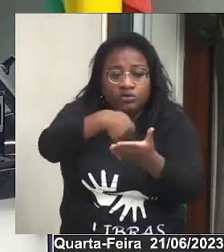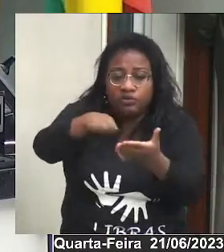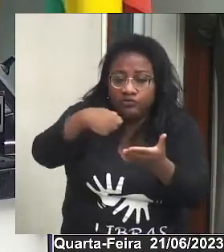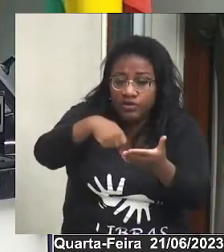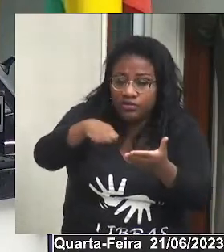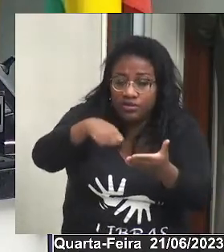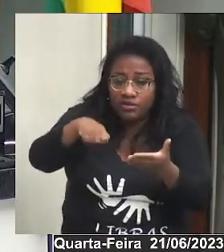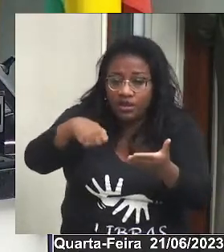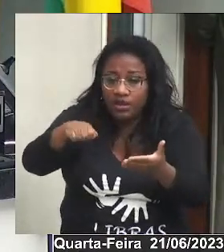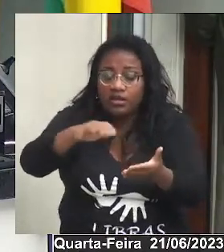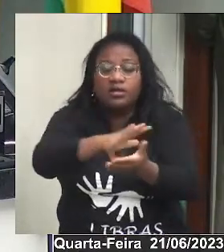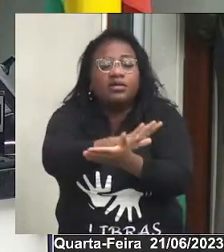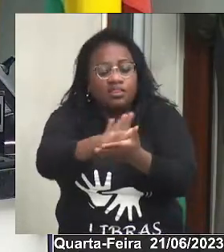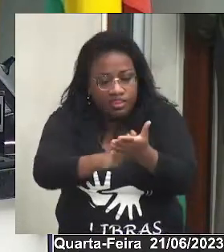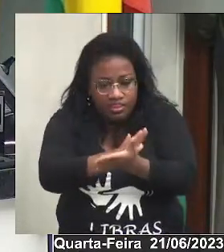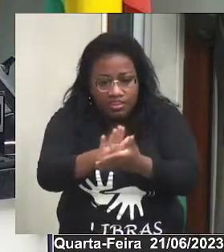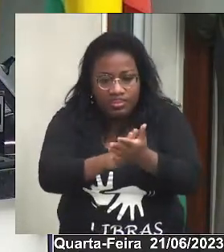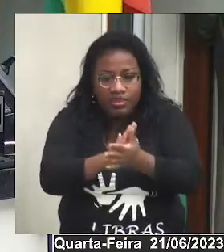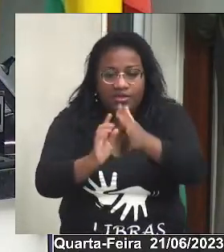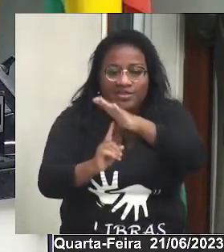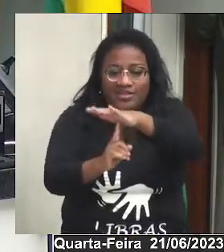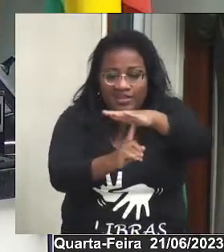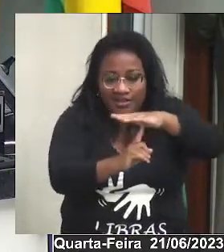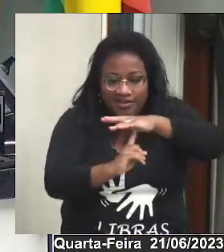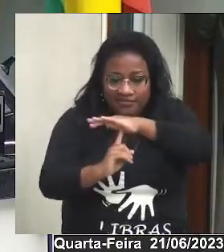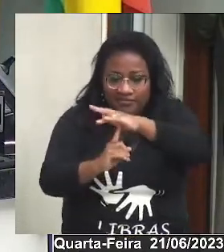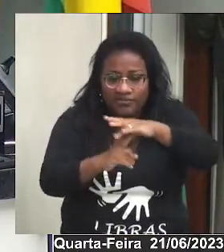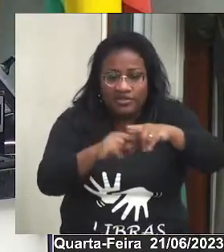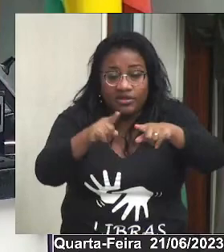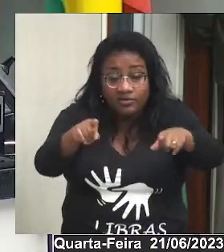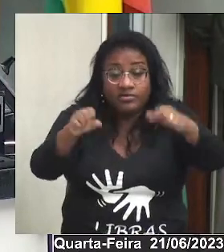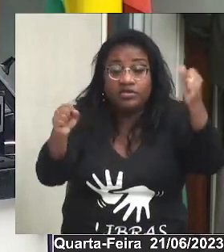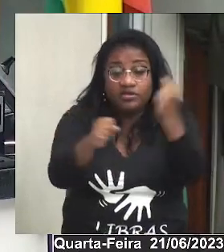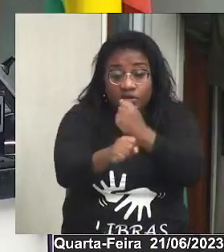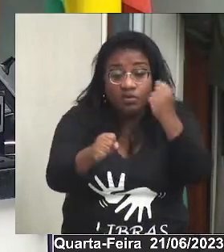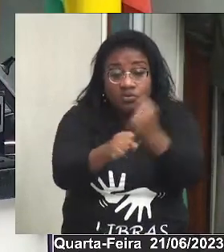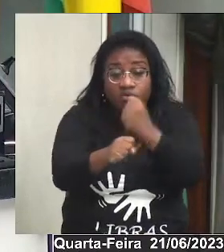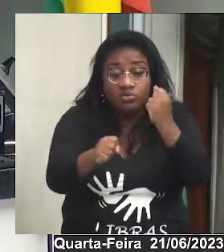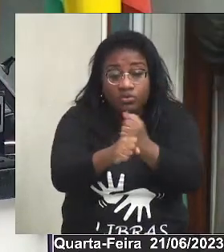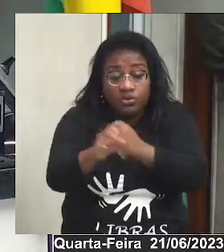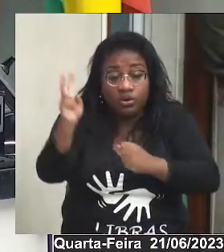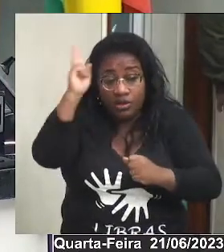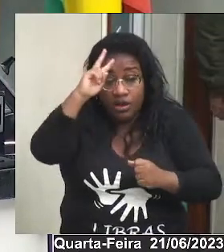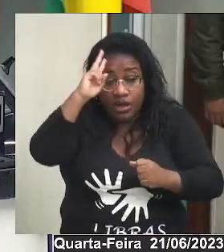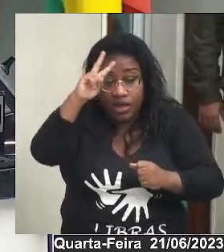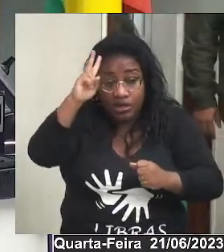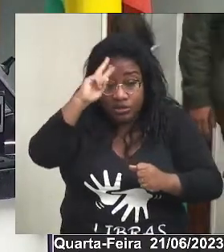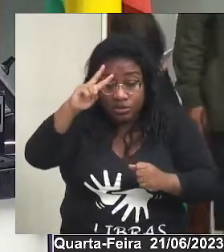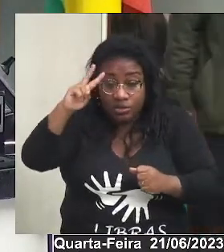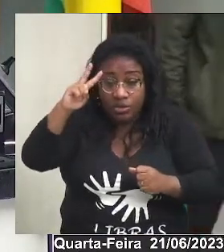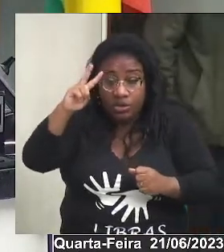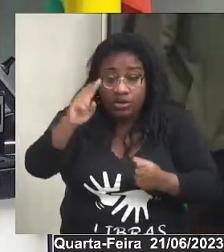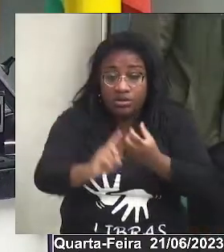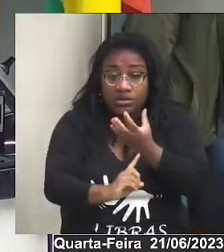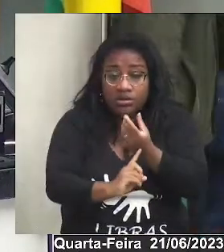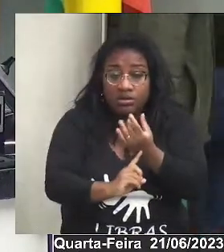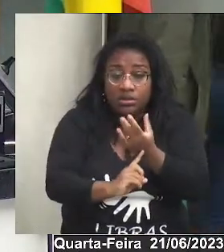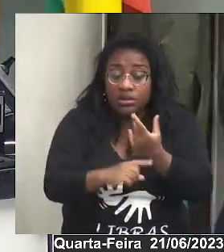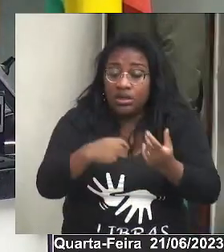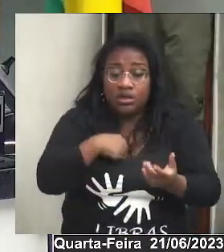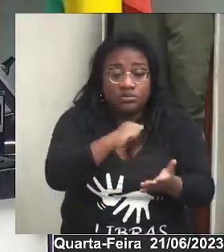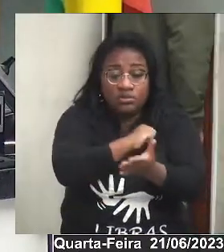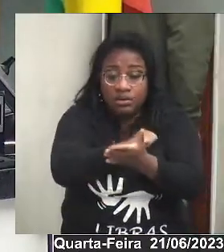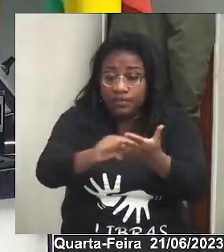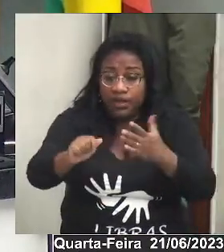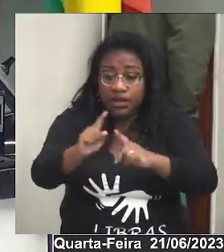não vou assinar nada que prejudique ninguém da Feira de Imbu. Vocês construíram a história das artes na nossa cidade. E não vai ser eu que